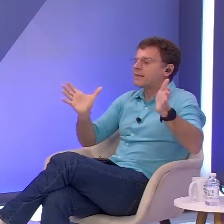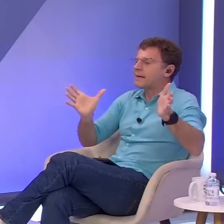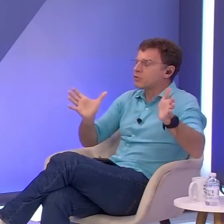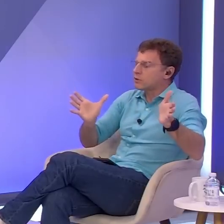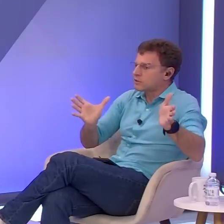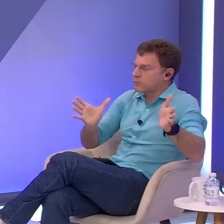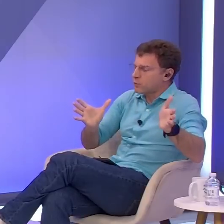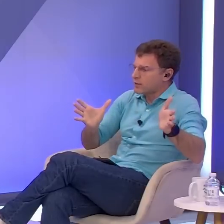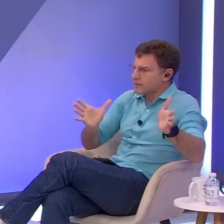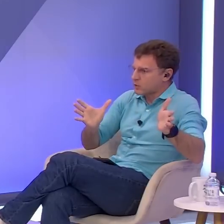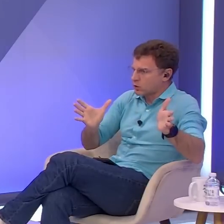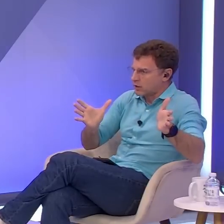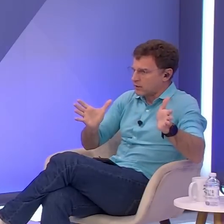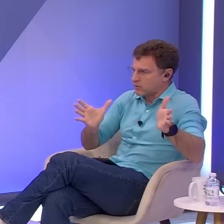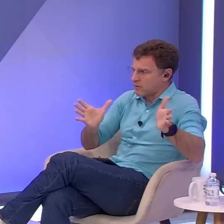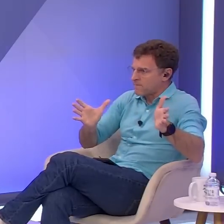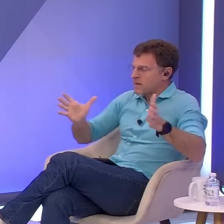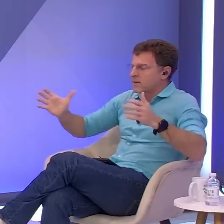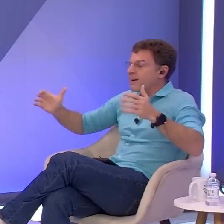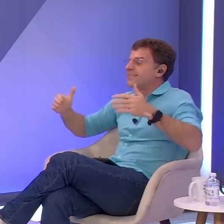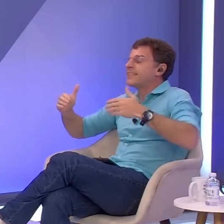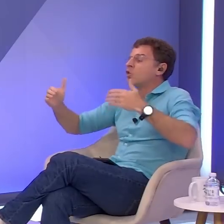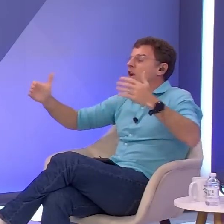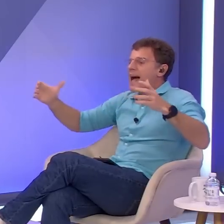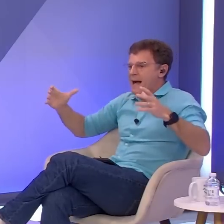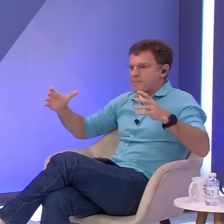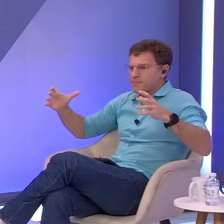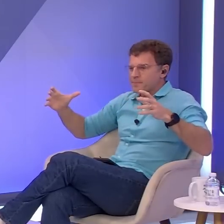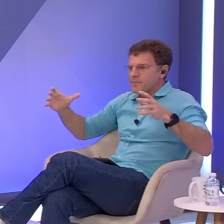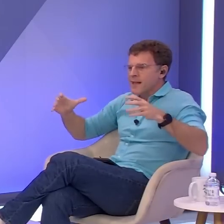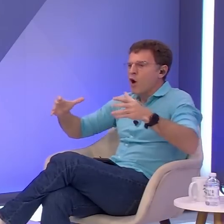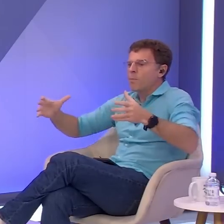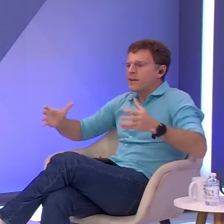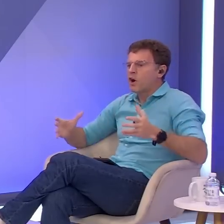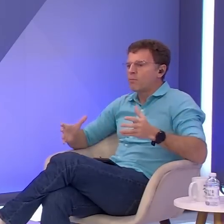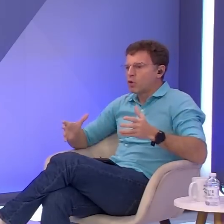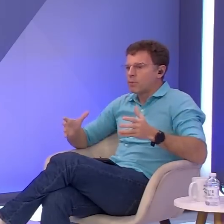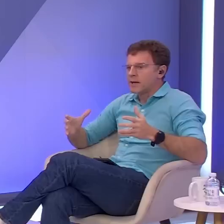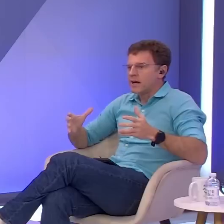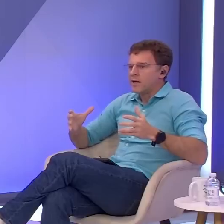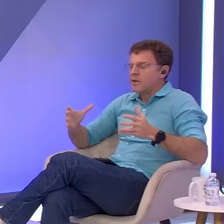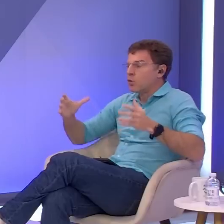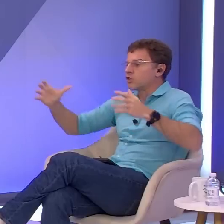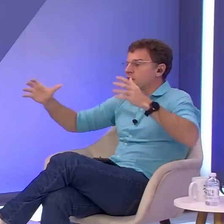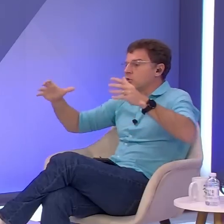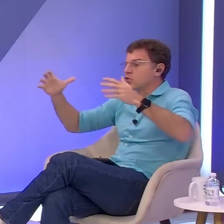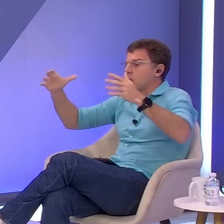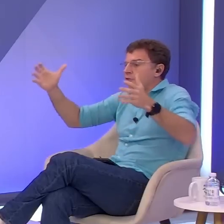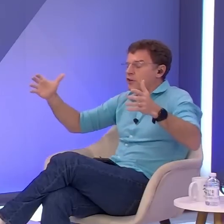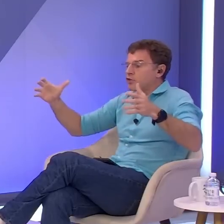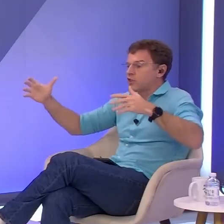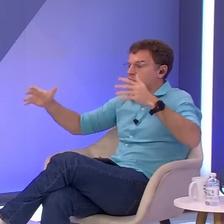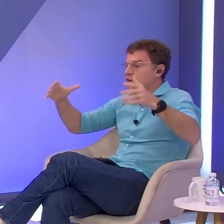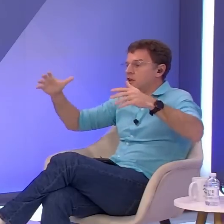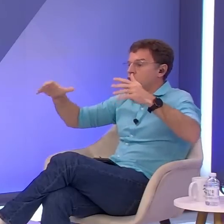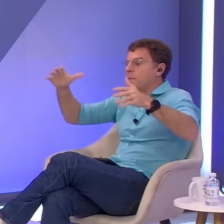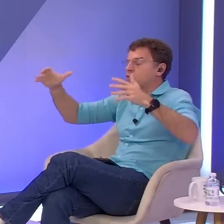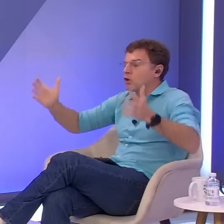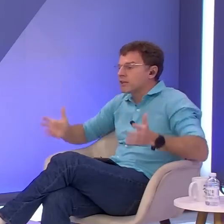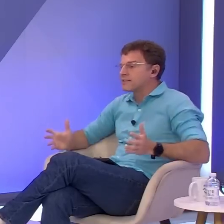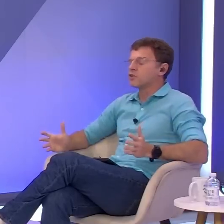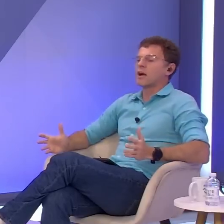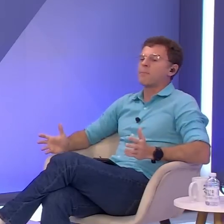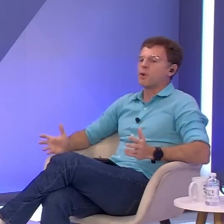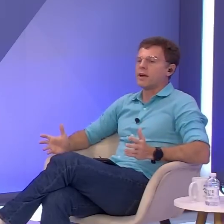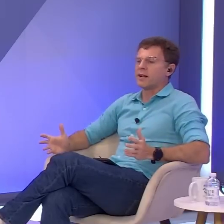que perdendo esses influenciadores vai segurar a opinião pública mostrando só vídeo do